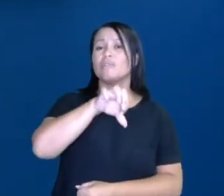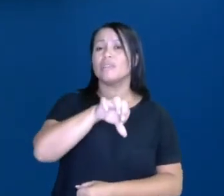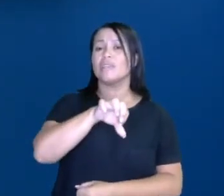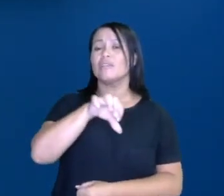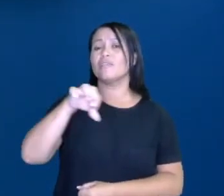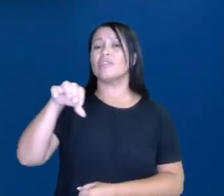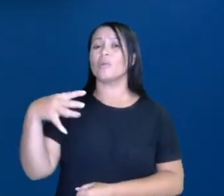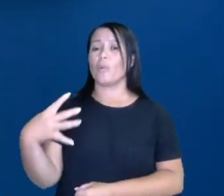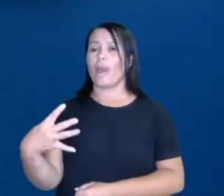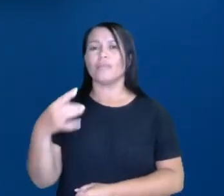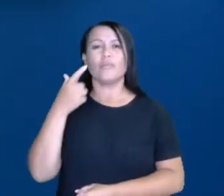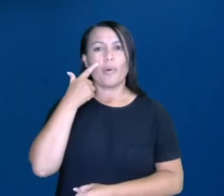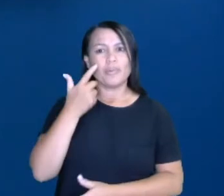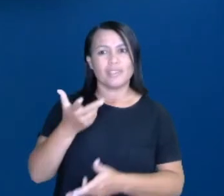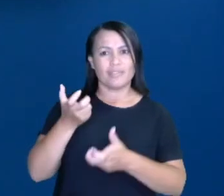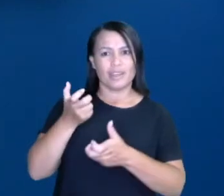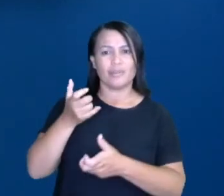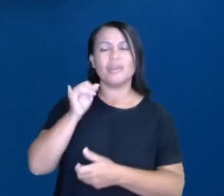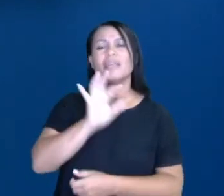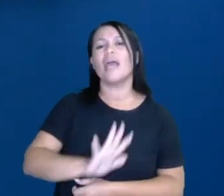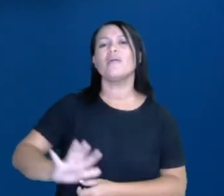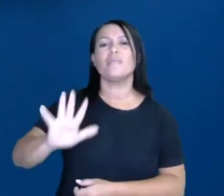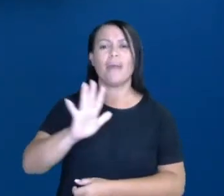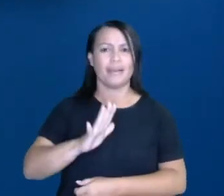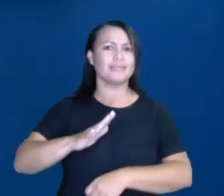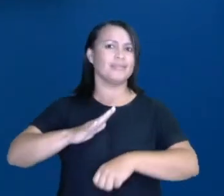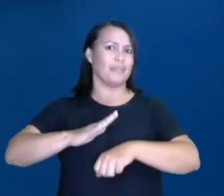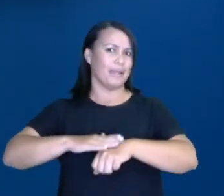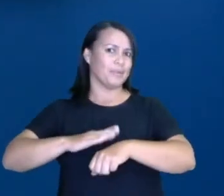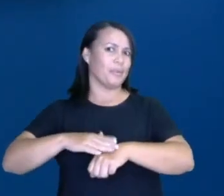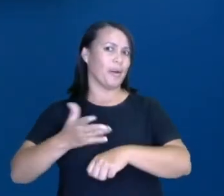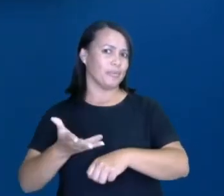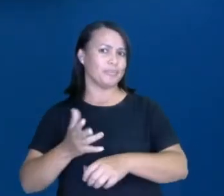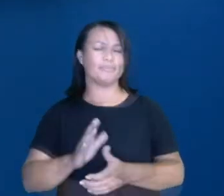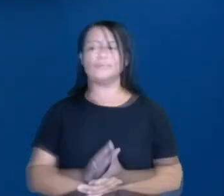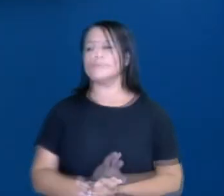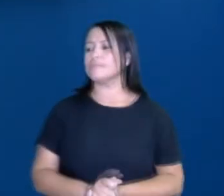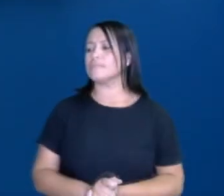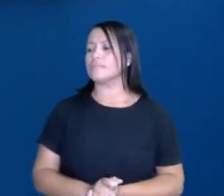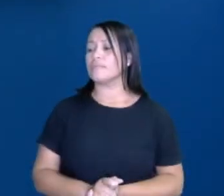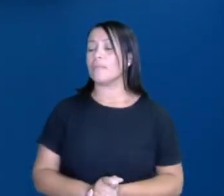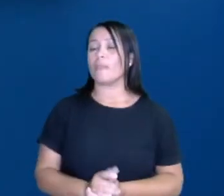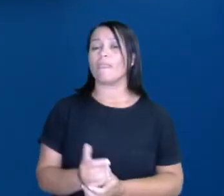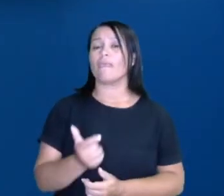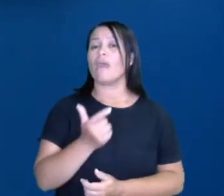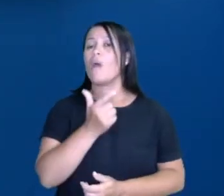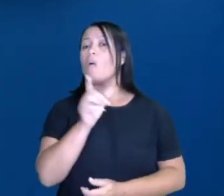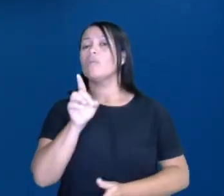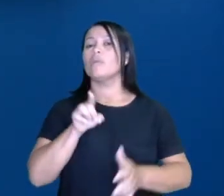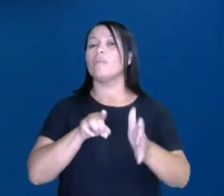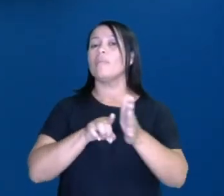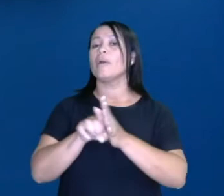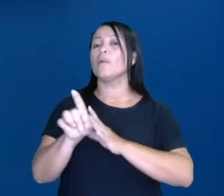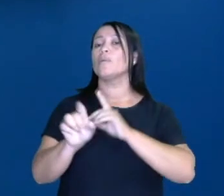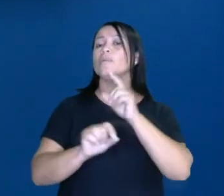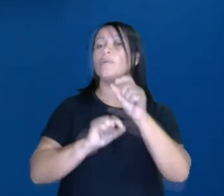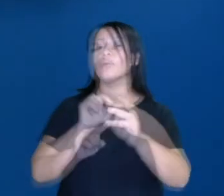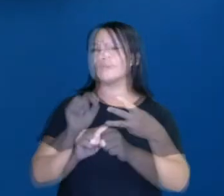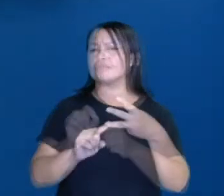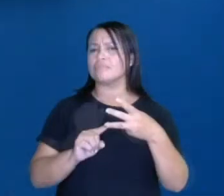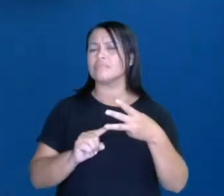1994. E a imagem é da atualidade, certo? A outra pergunta é a